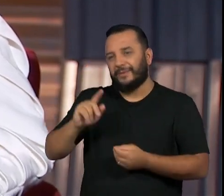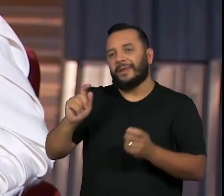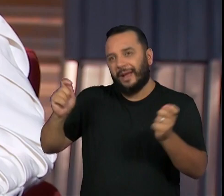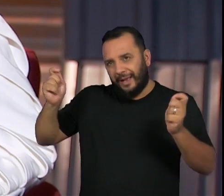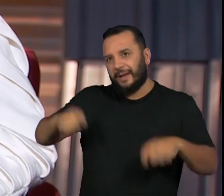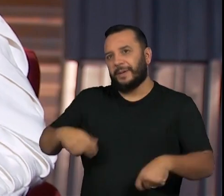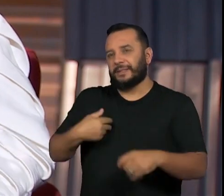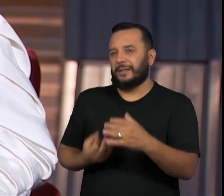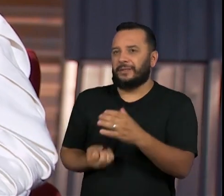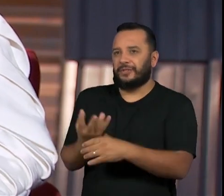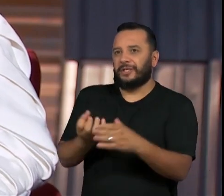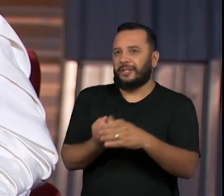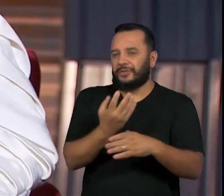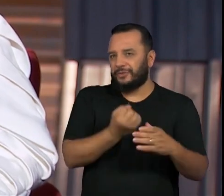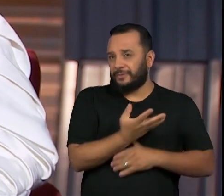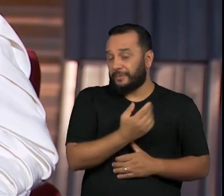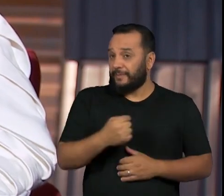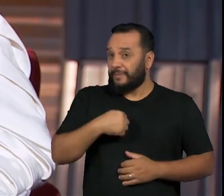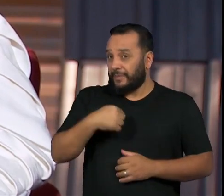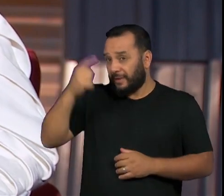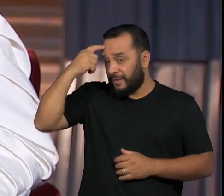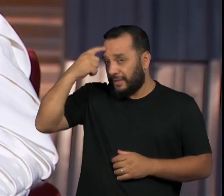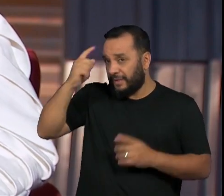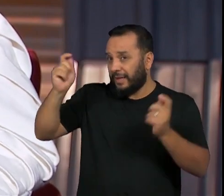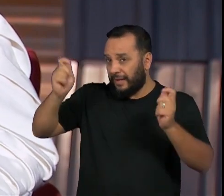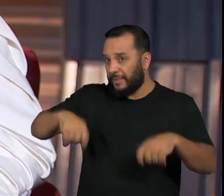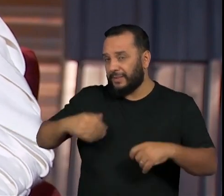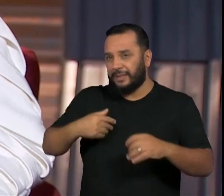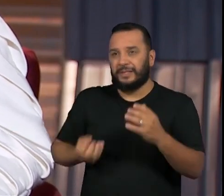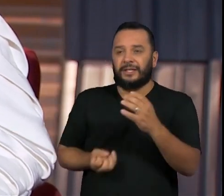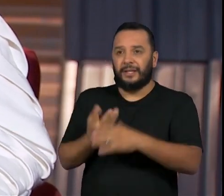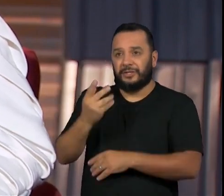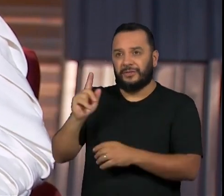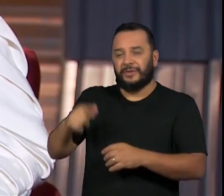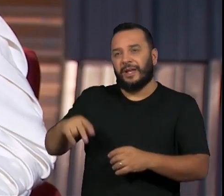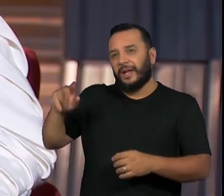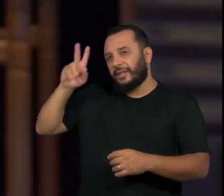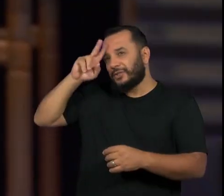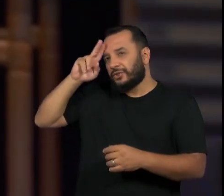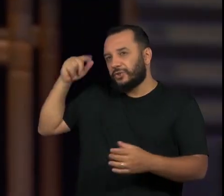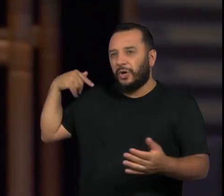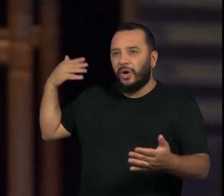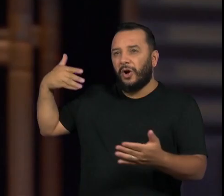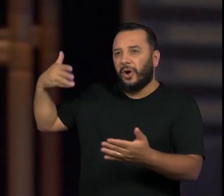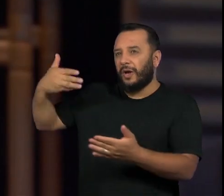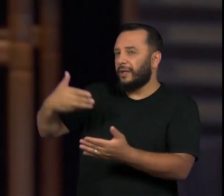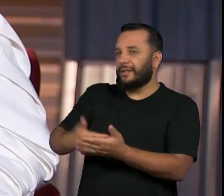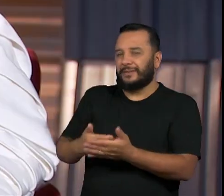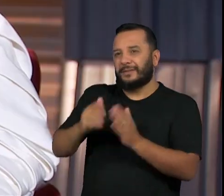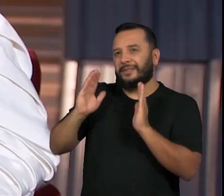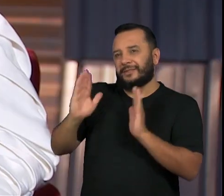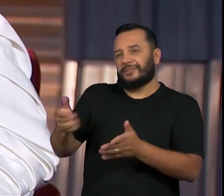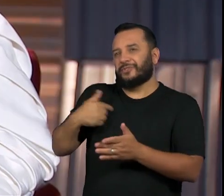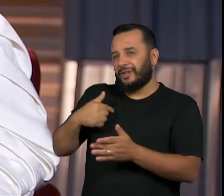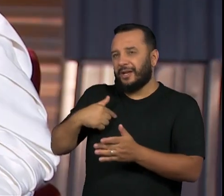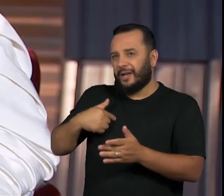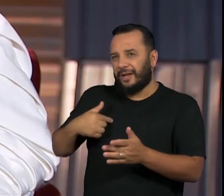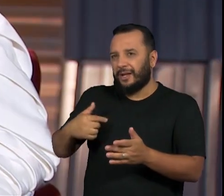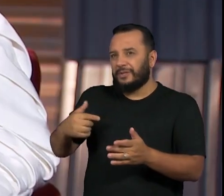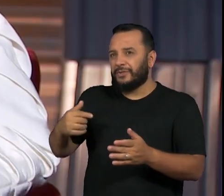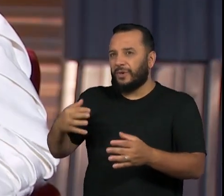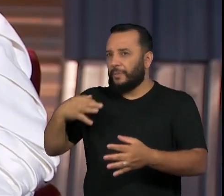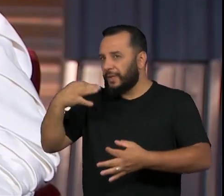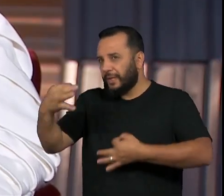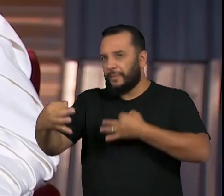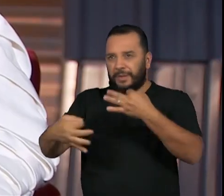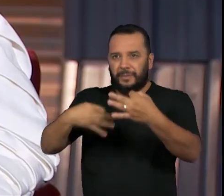criativa. E eu entendo que a potência criativa vem de trajetórias não padrão, todos os lados. Daquilo que eu não alcanço, sabe,